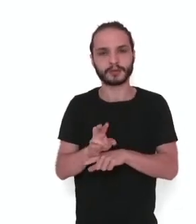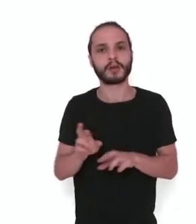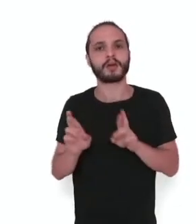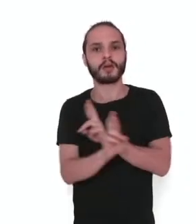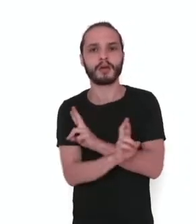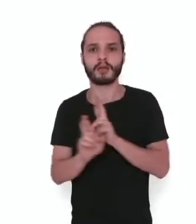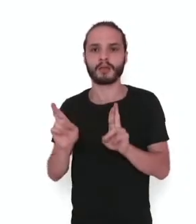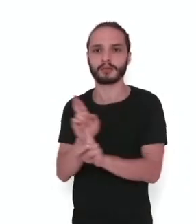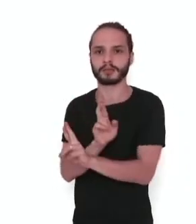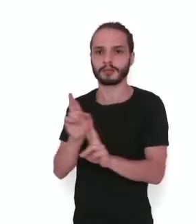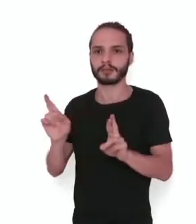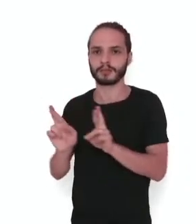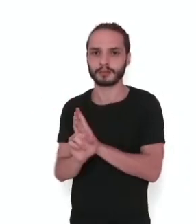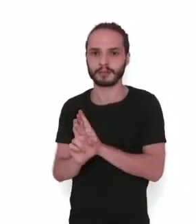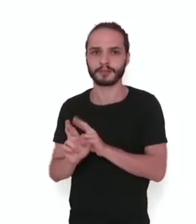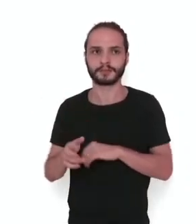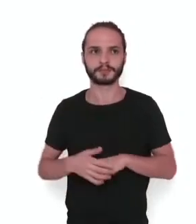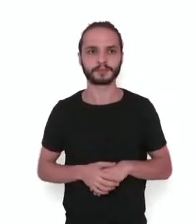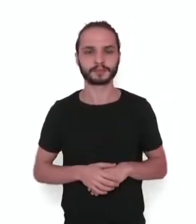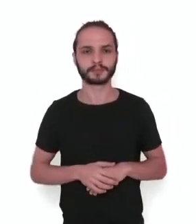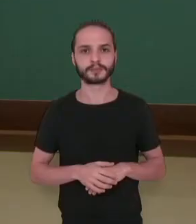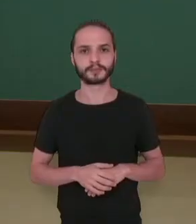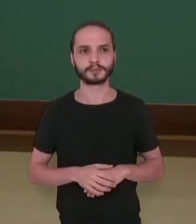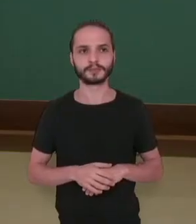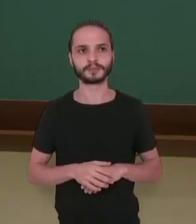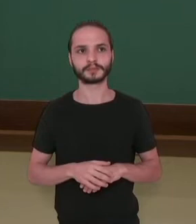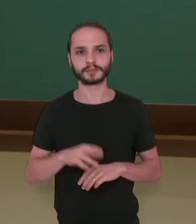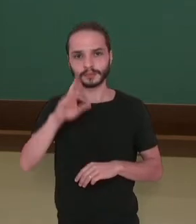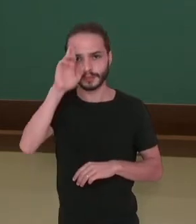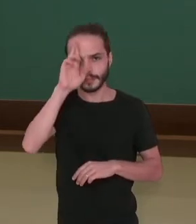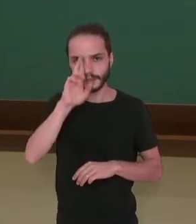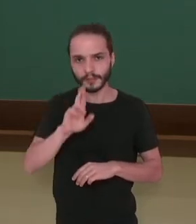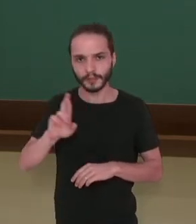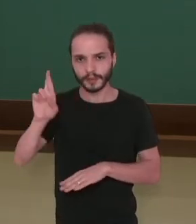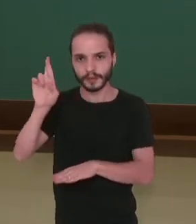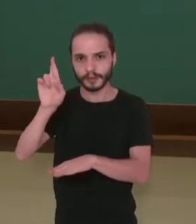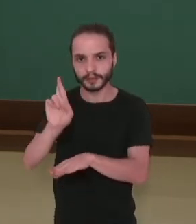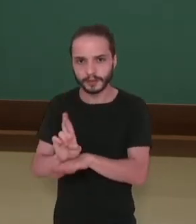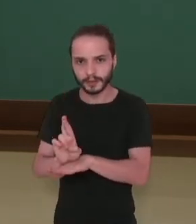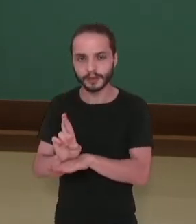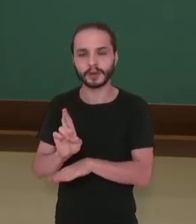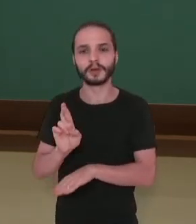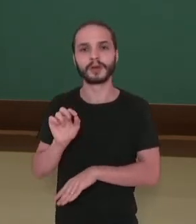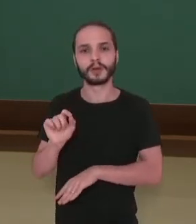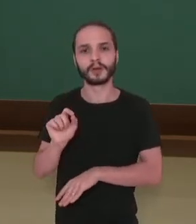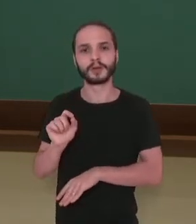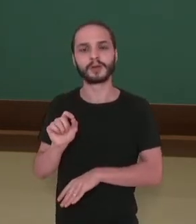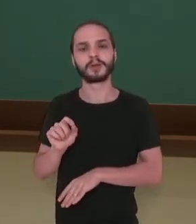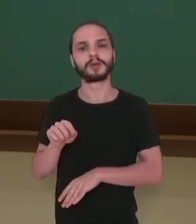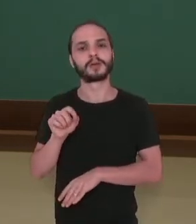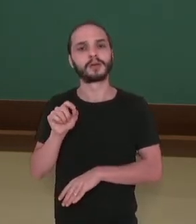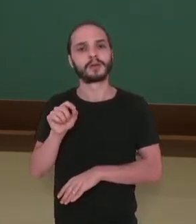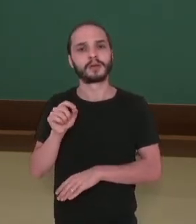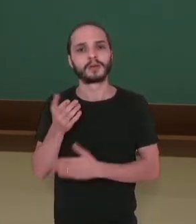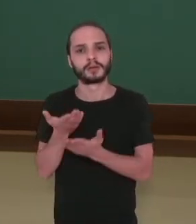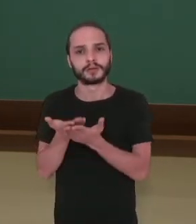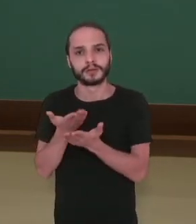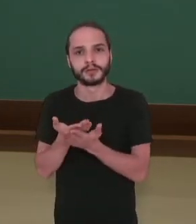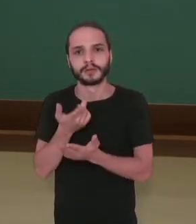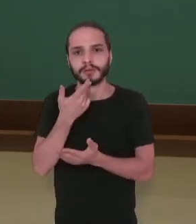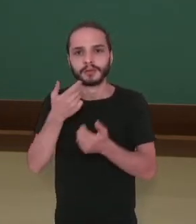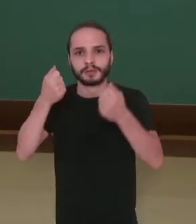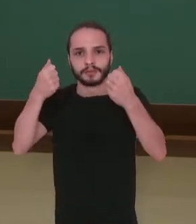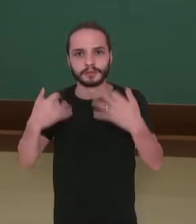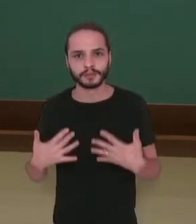relação. Senhorio, o que era o senhorio? Então, os historiadores especializados em Idade Média chamam essa unidade de